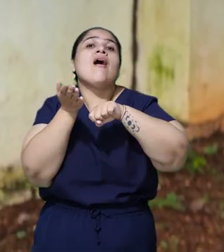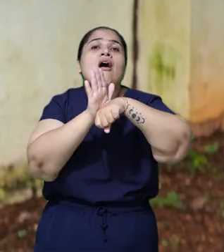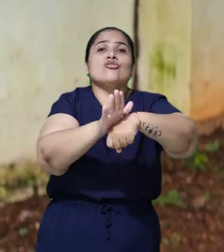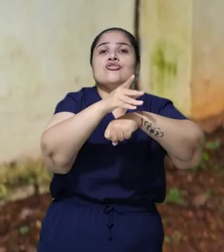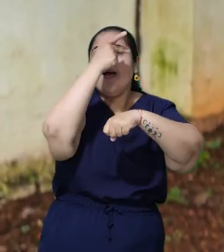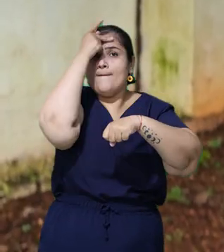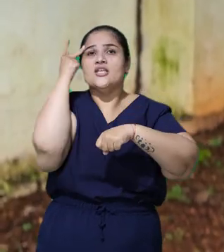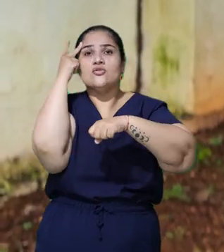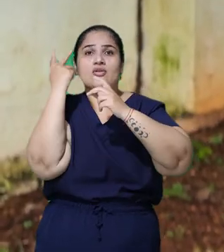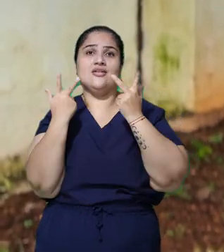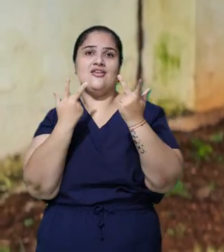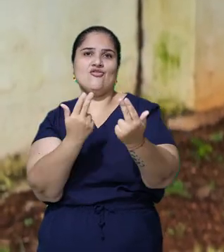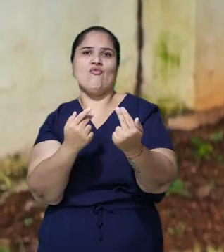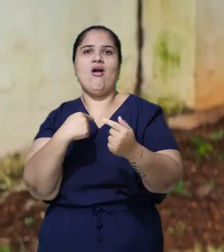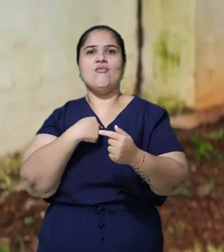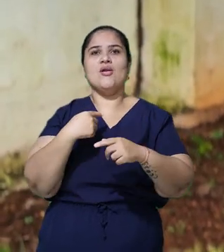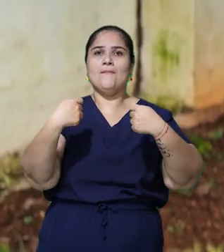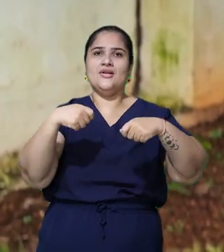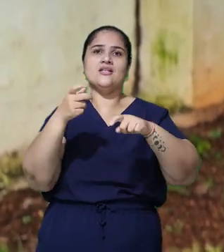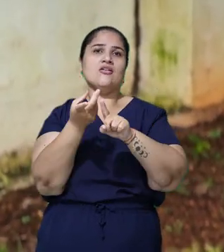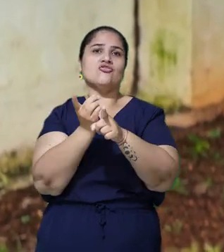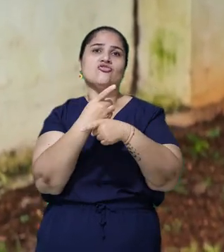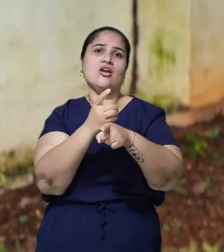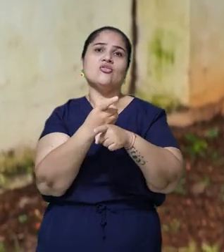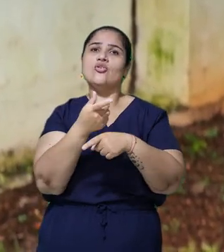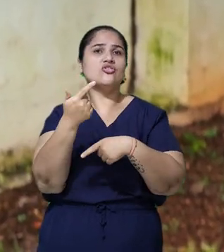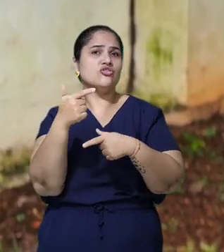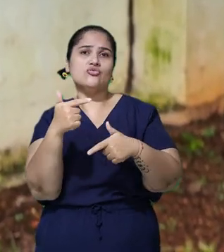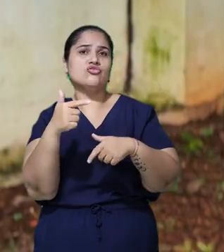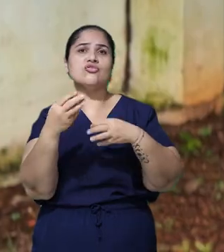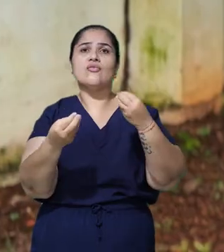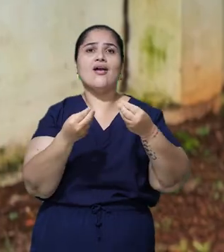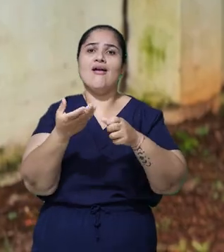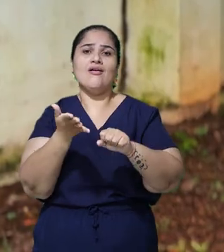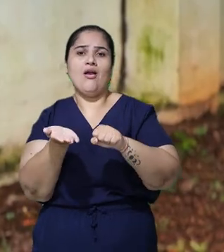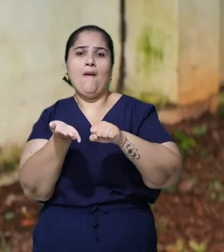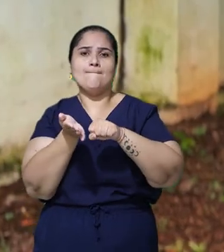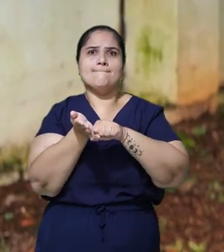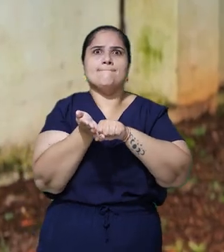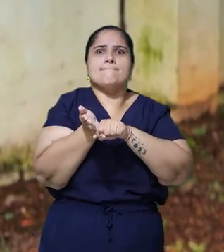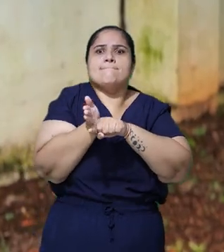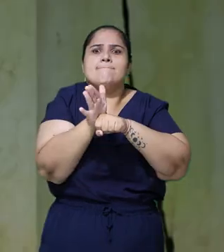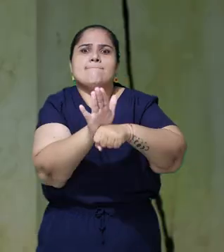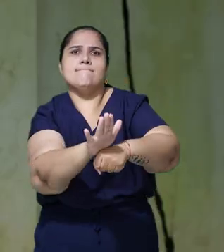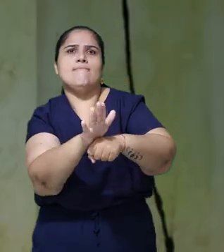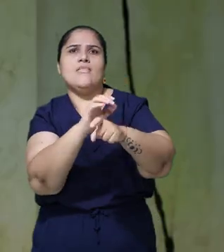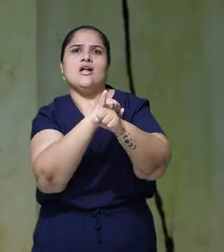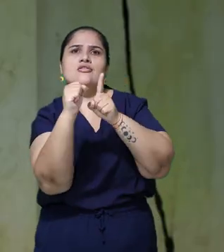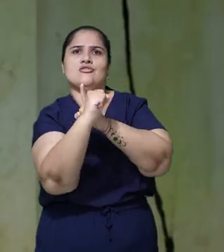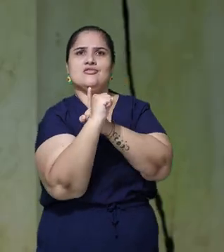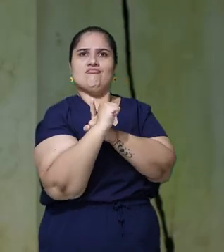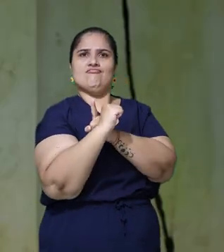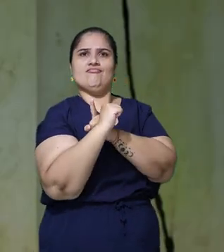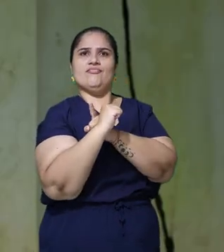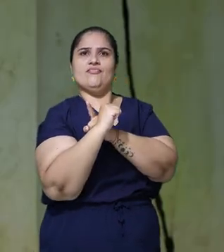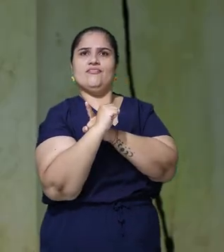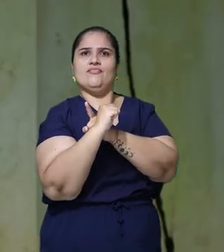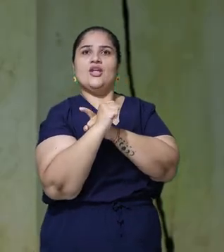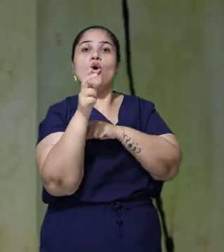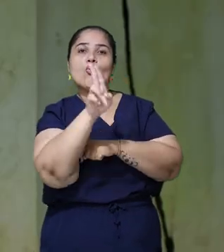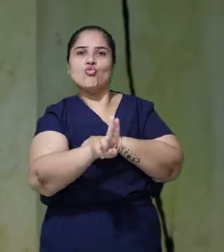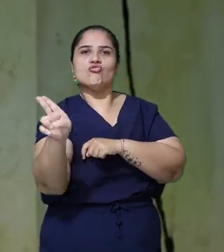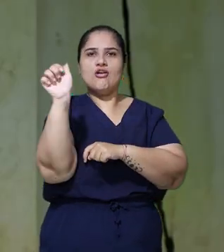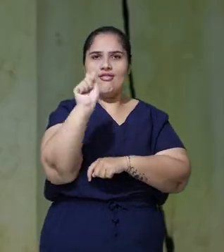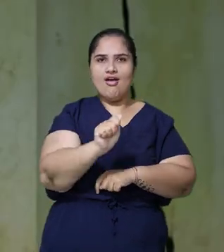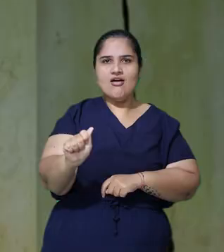como eu, precisaram de diagnóstico e não tiveram apoio social. E através da associação, nós queremos apoiar não